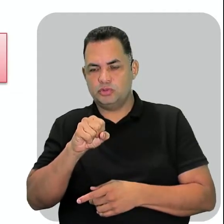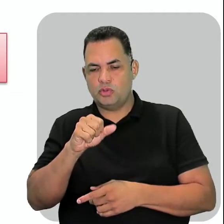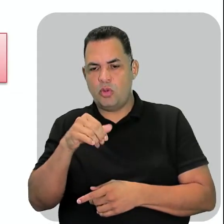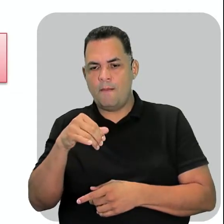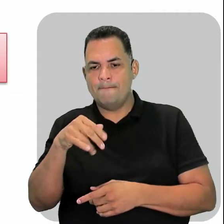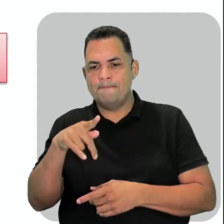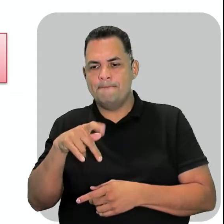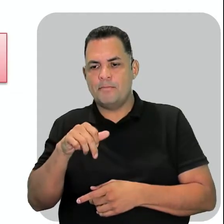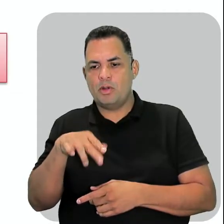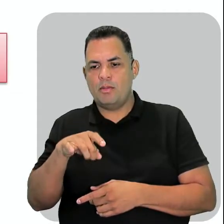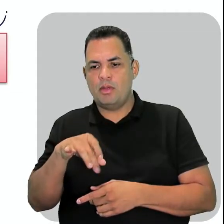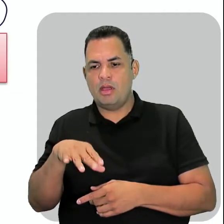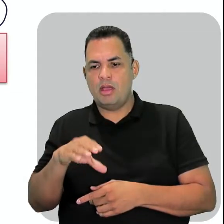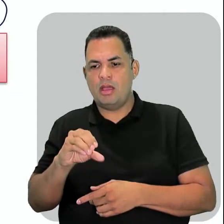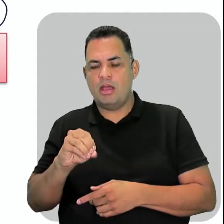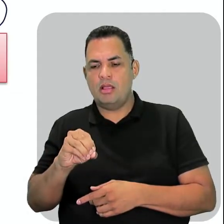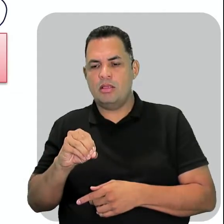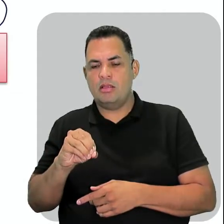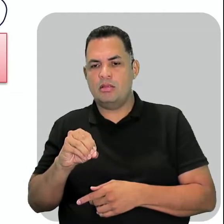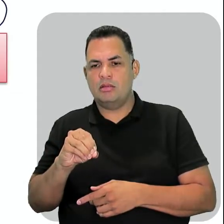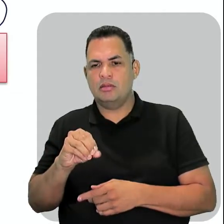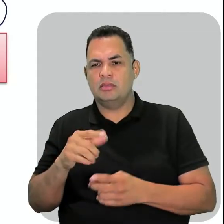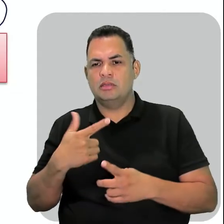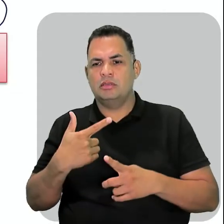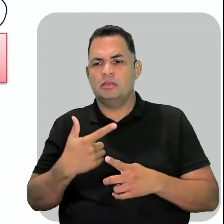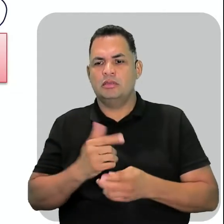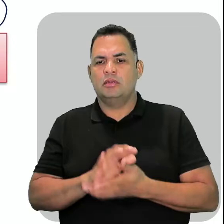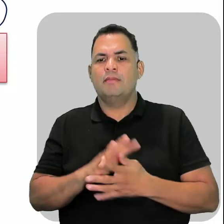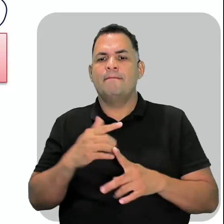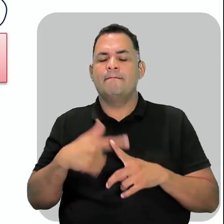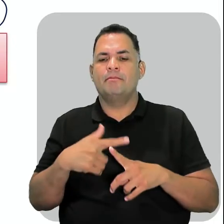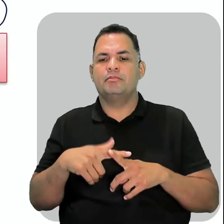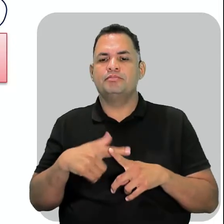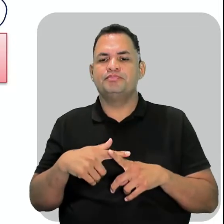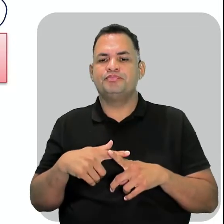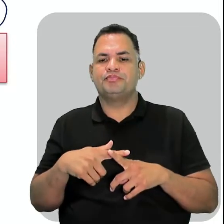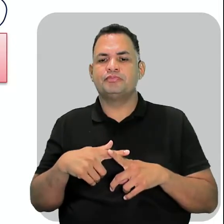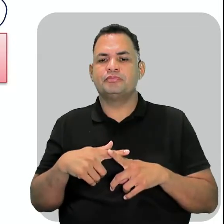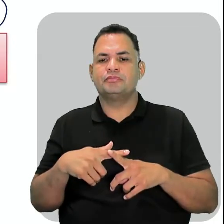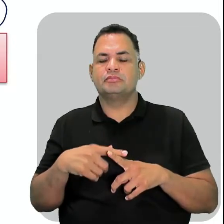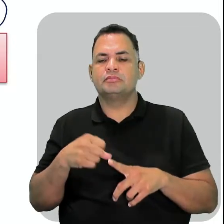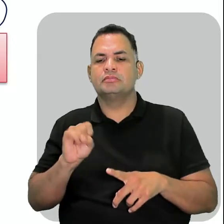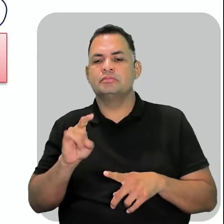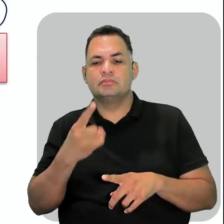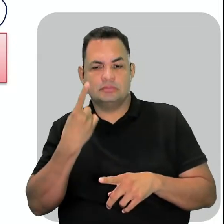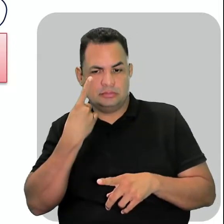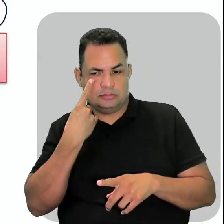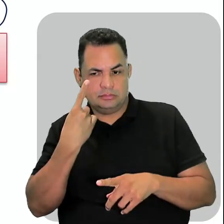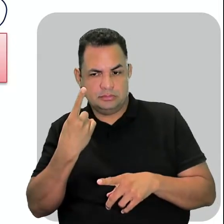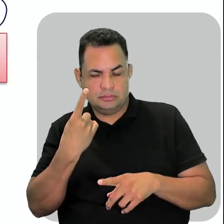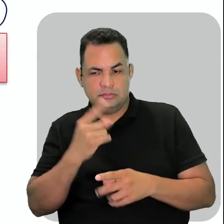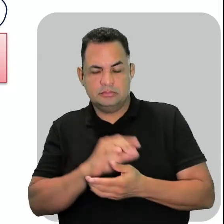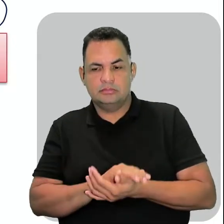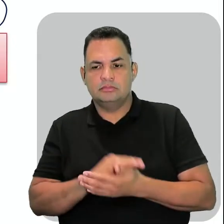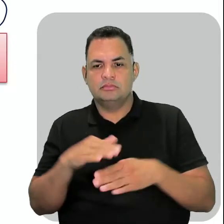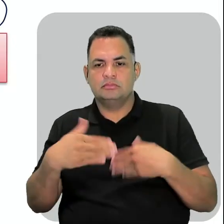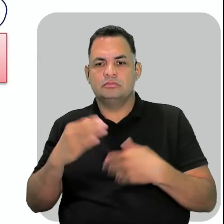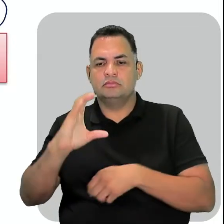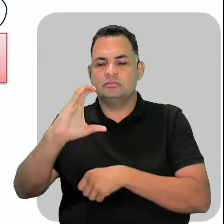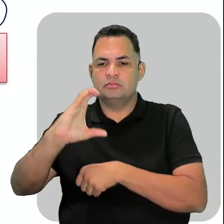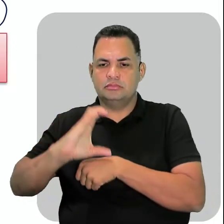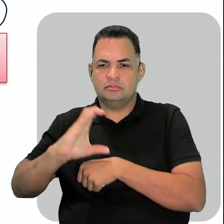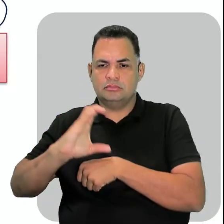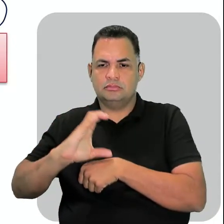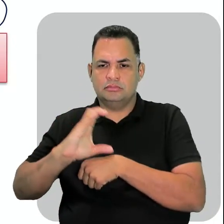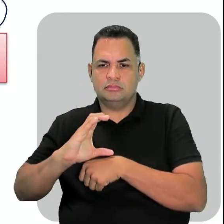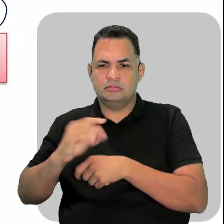Nesse caso, nós formamos o isopropano porque, se você for observar, o carbono